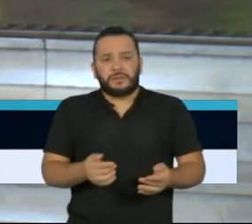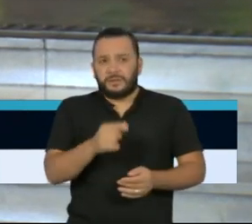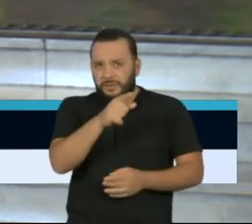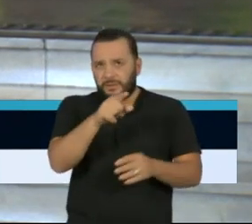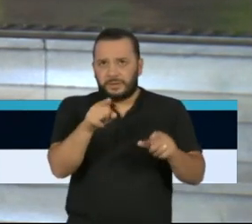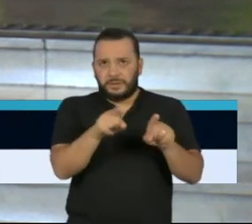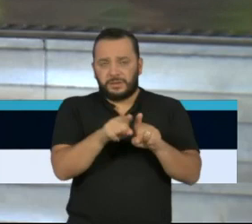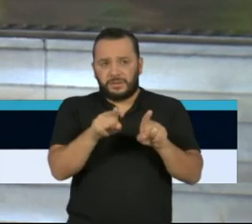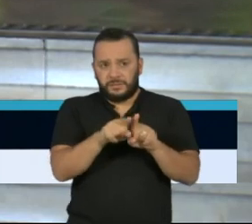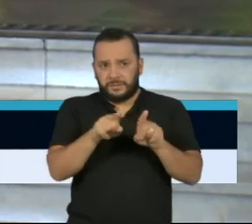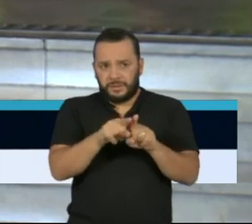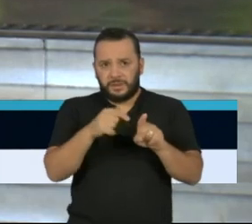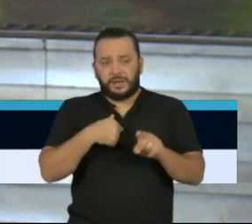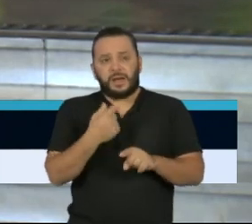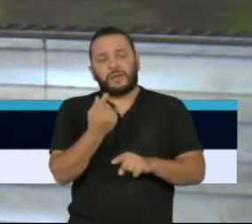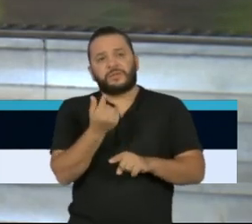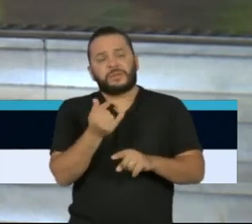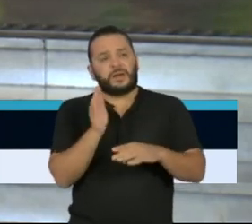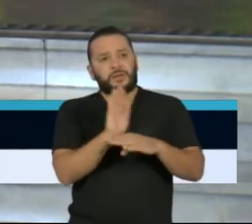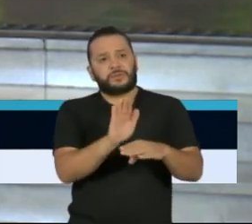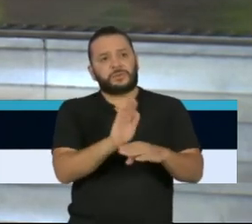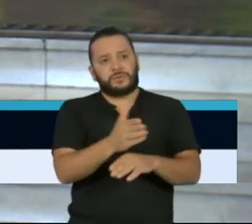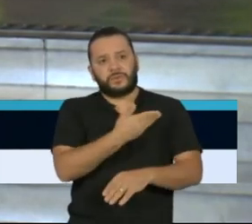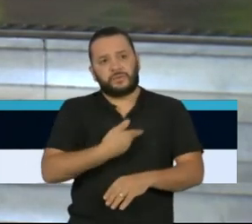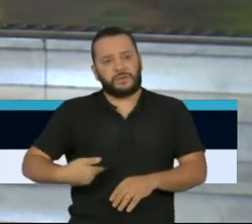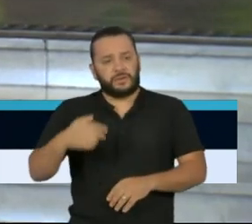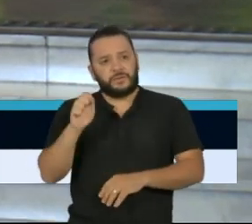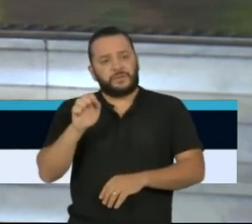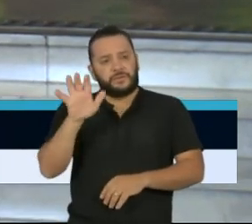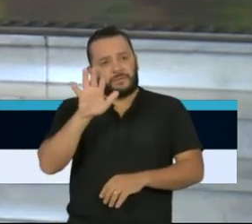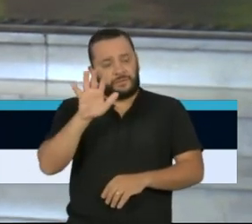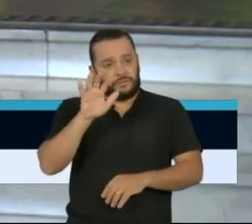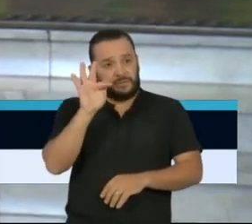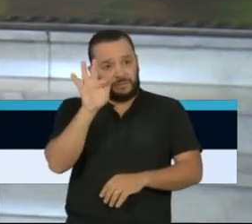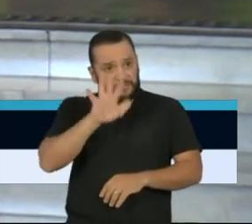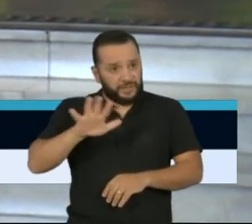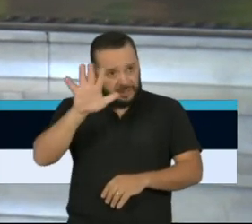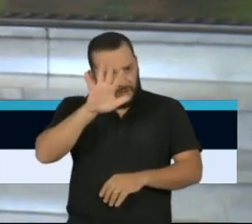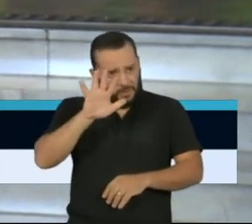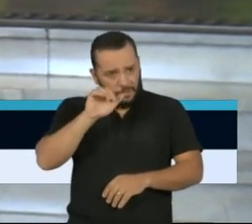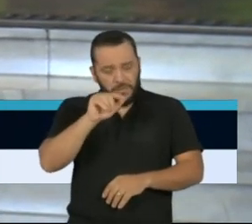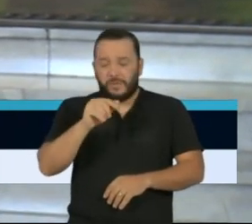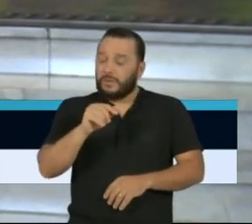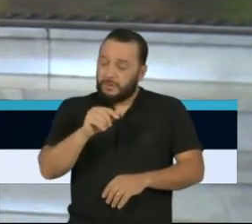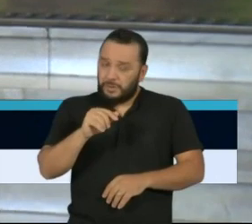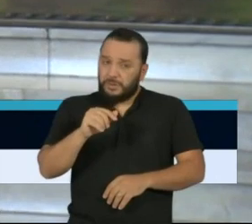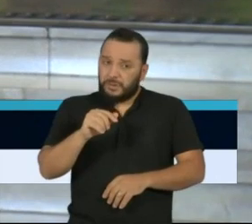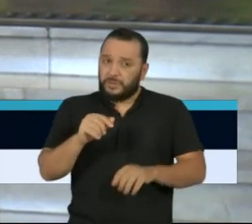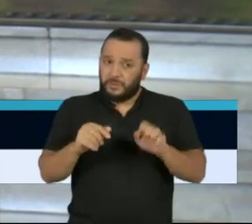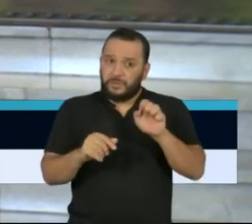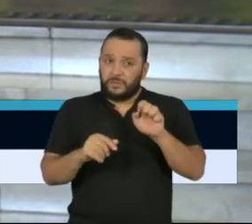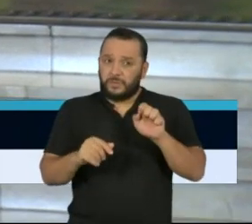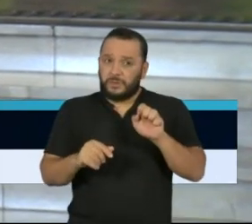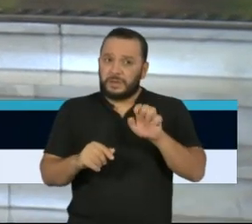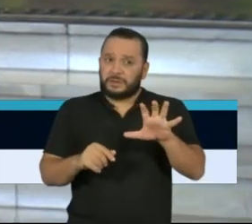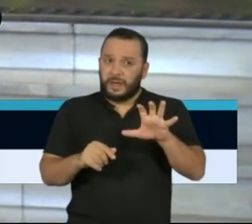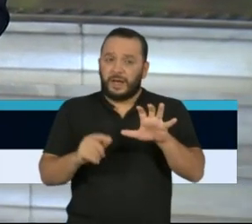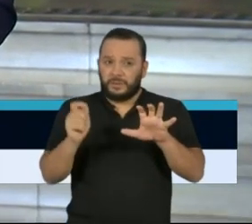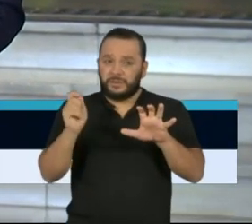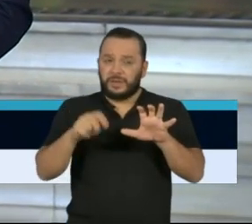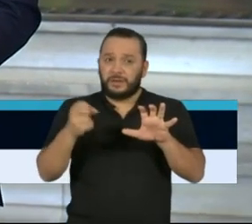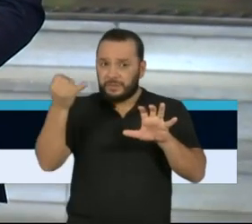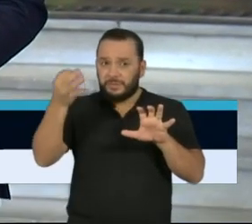a questão aí de ajuda financeira do governo federal. Eu queria saber se o Estado já pode dimensionar para a